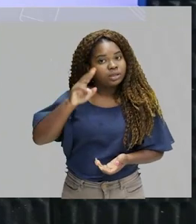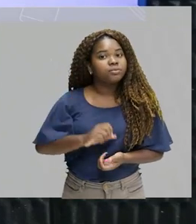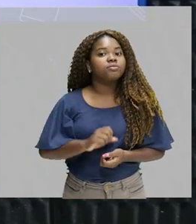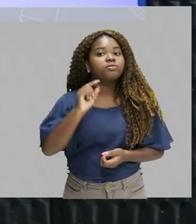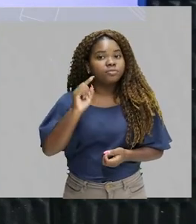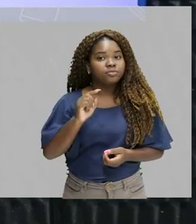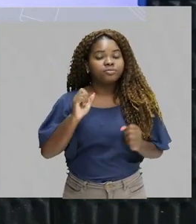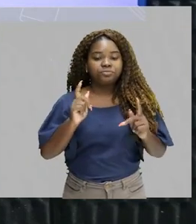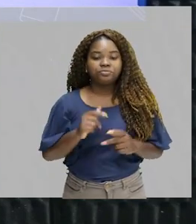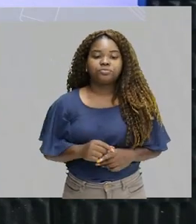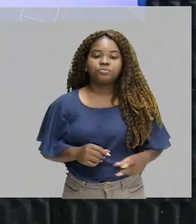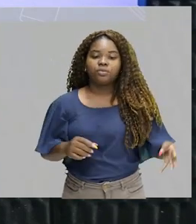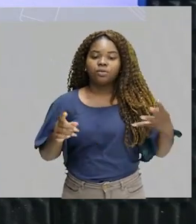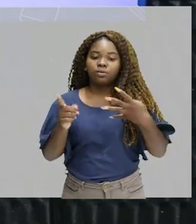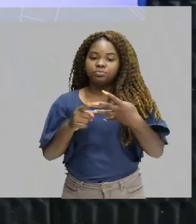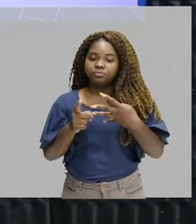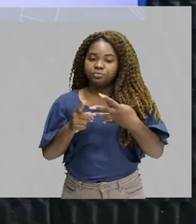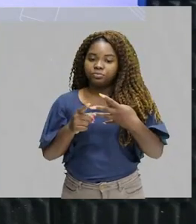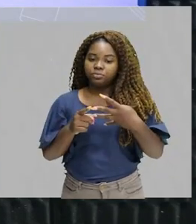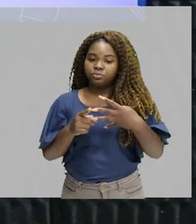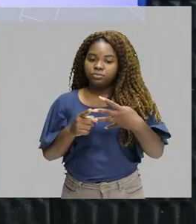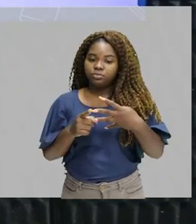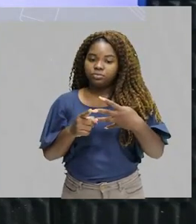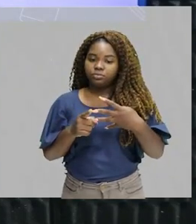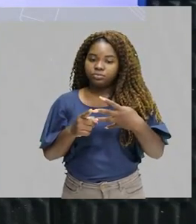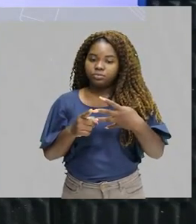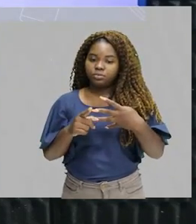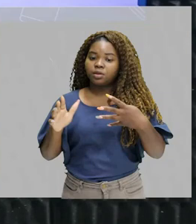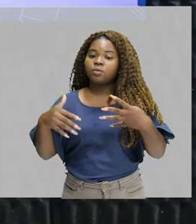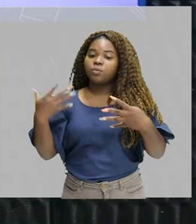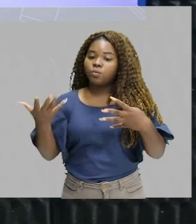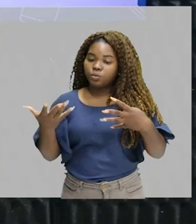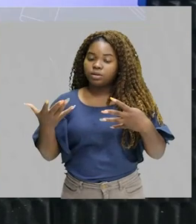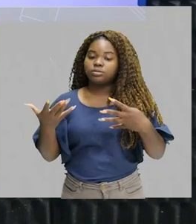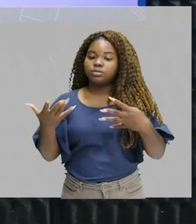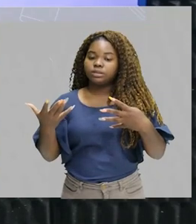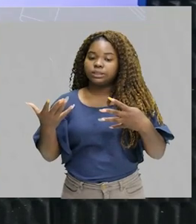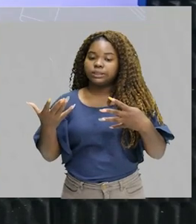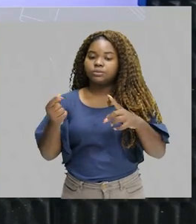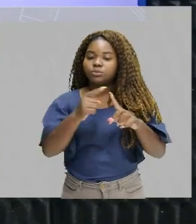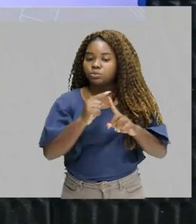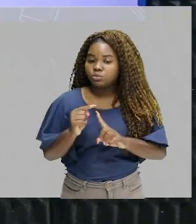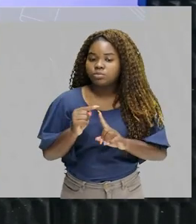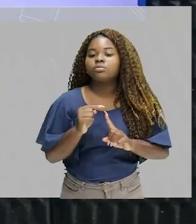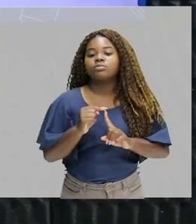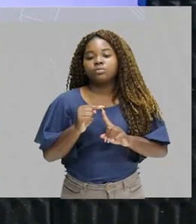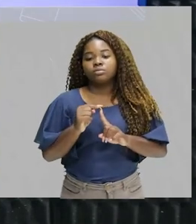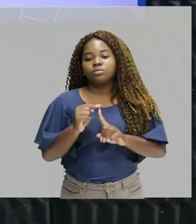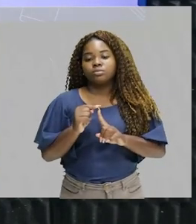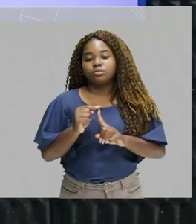de estratificação depois eu vou citar Quais são as formas de estratificação